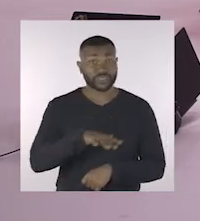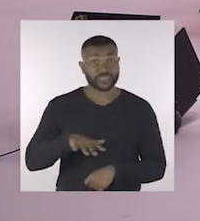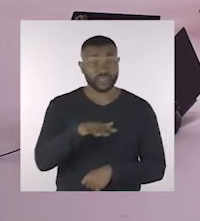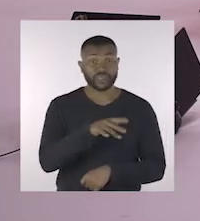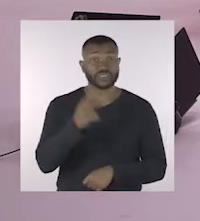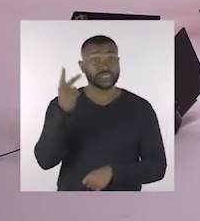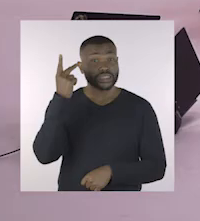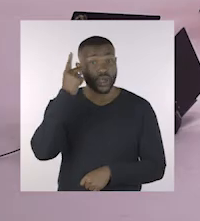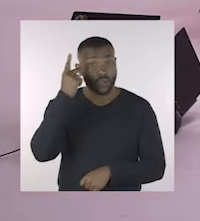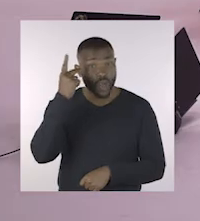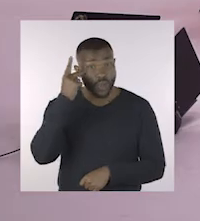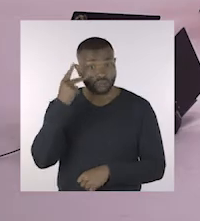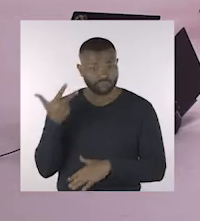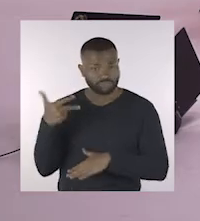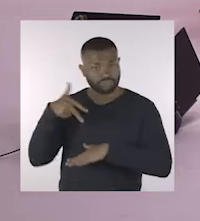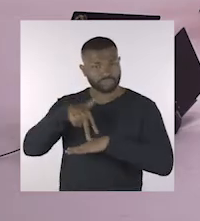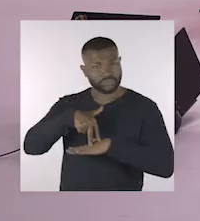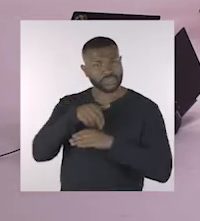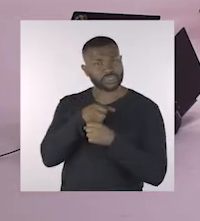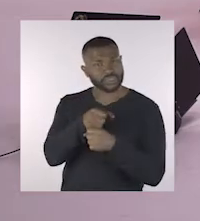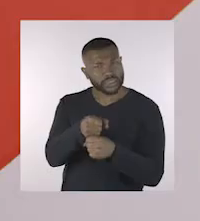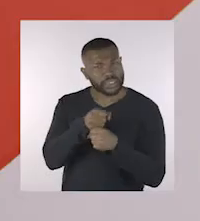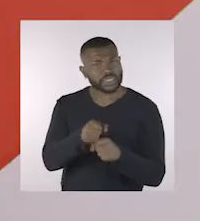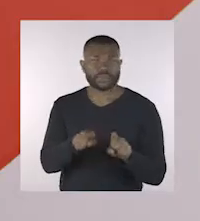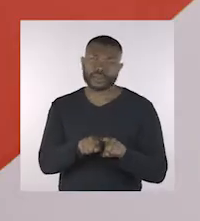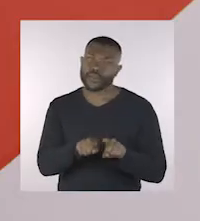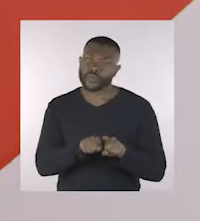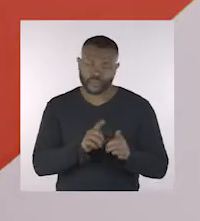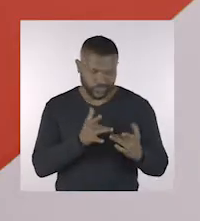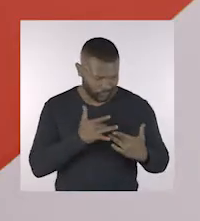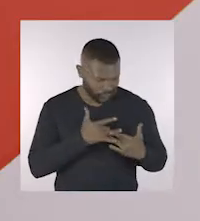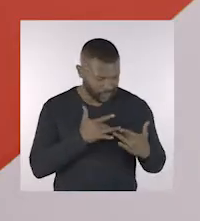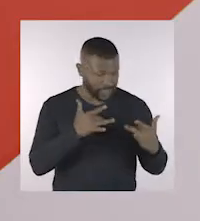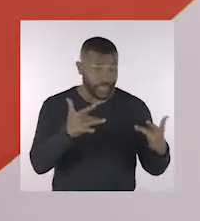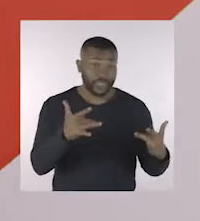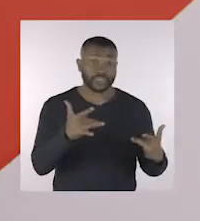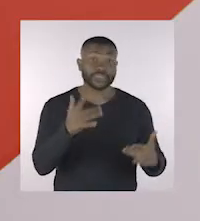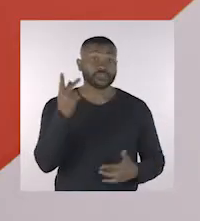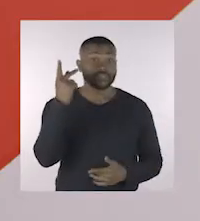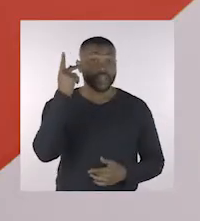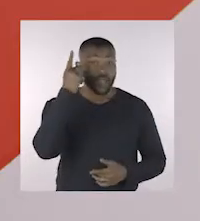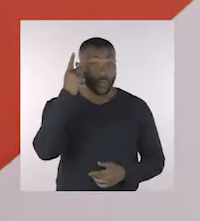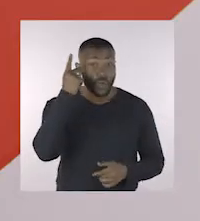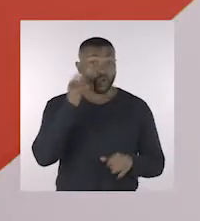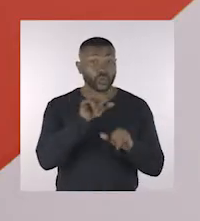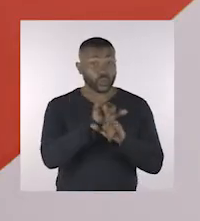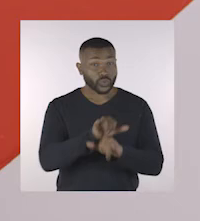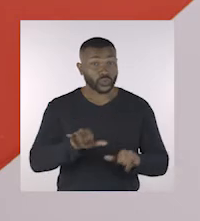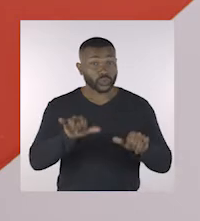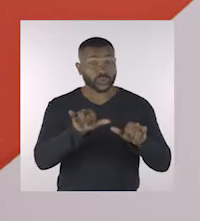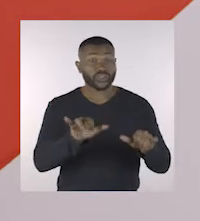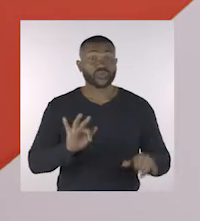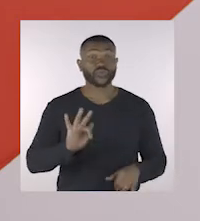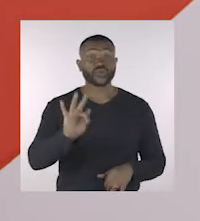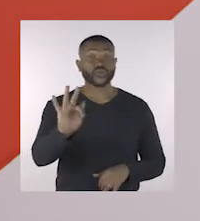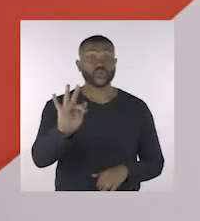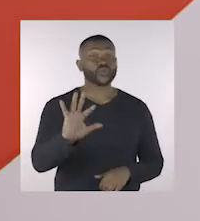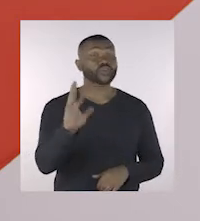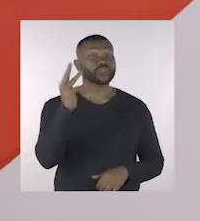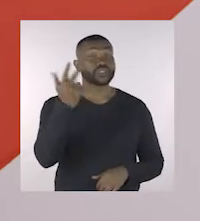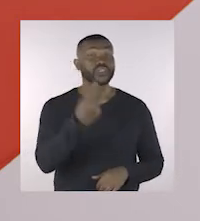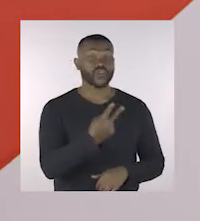além daquilo que você falou que a cidade da Resistência à cidade da Solidariedade ela também o anúncio de que pode vir a acontecer